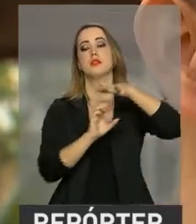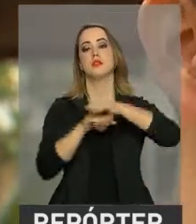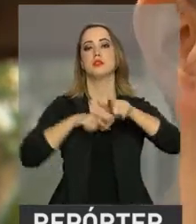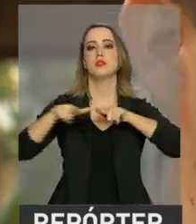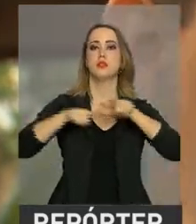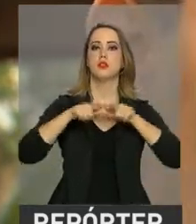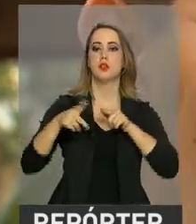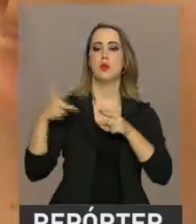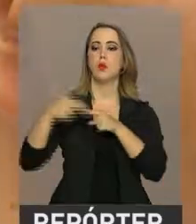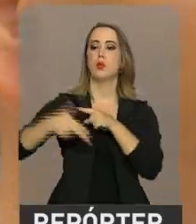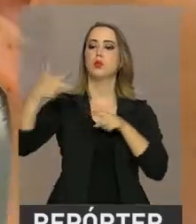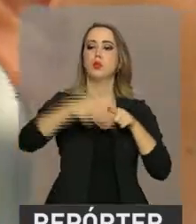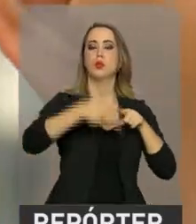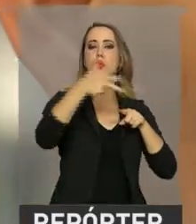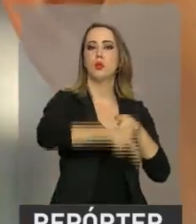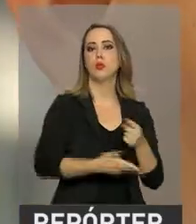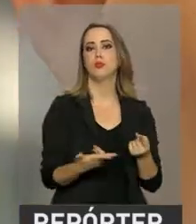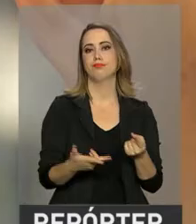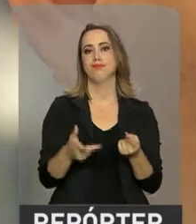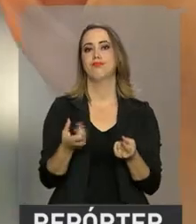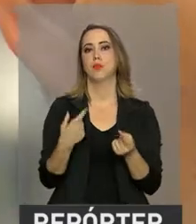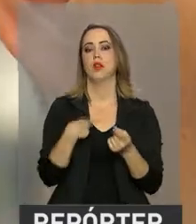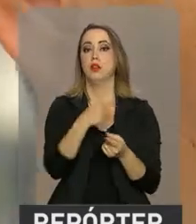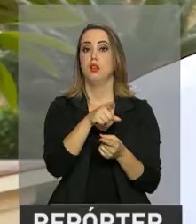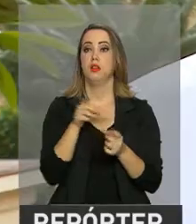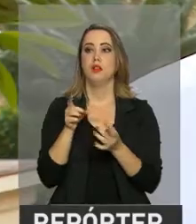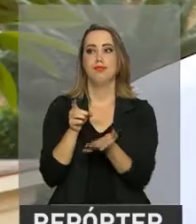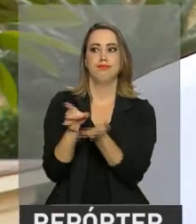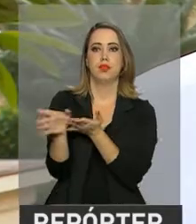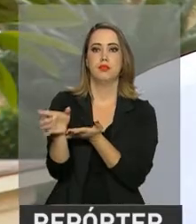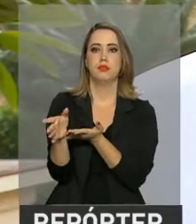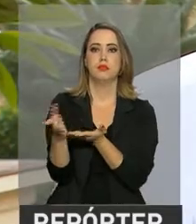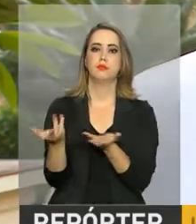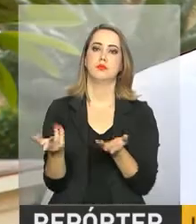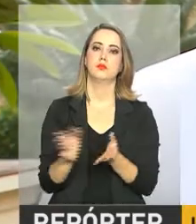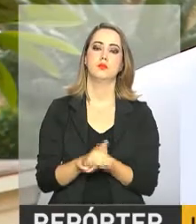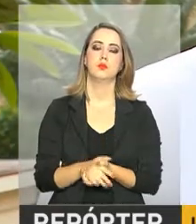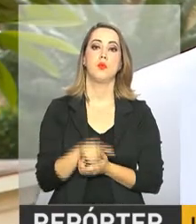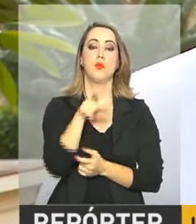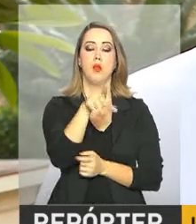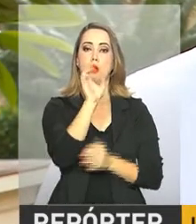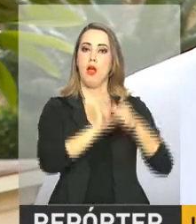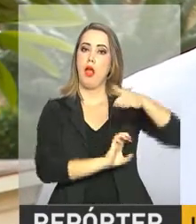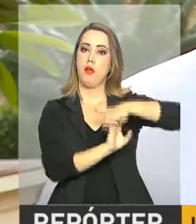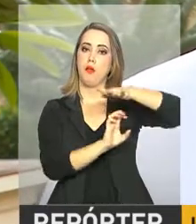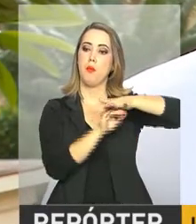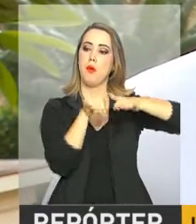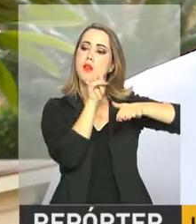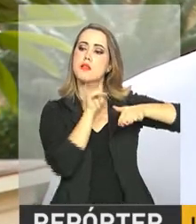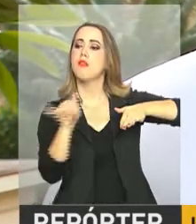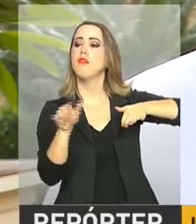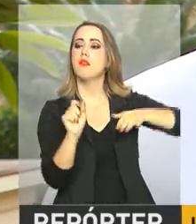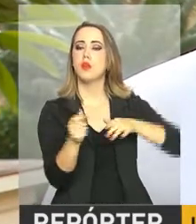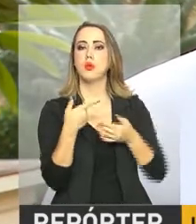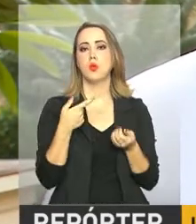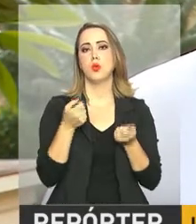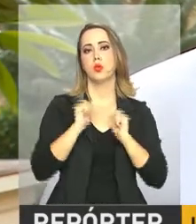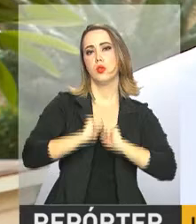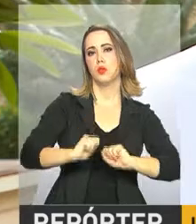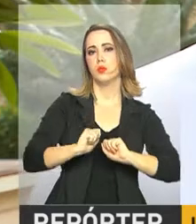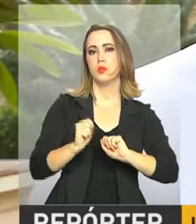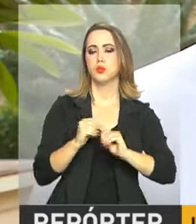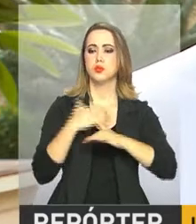anos fez cortes eo analista de sistemas foi demitido eles falaram que não tinham a capacidade potencial